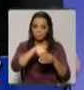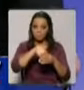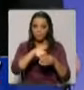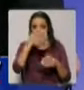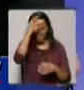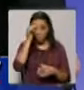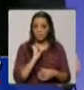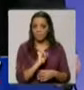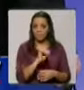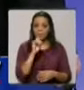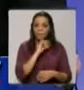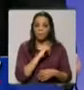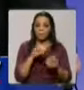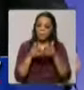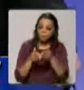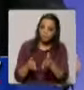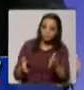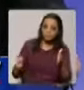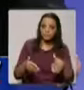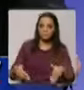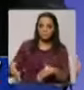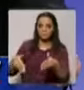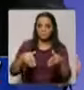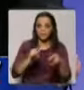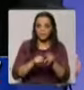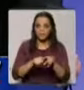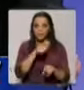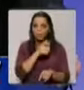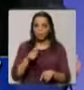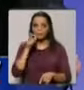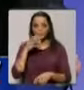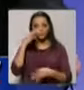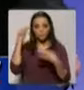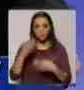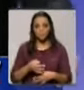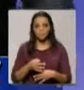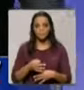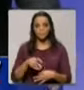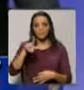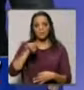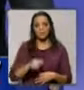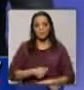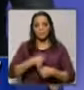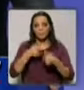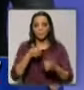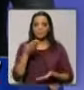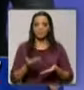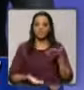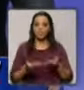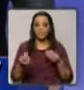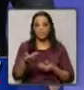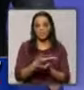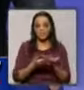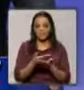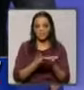riso acesso mande cute baby the way for Snow bow compromise in the interest of financing